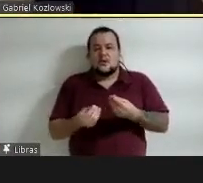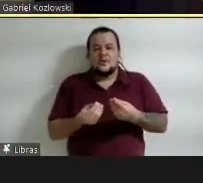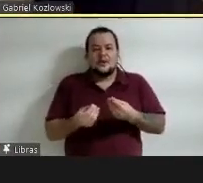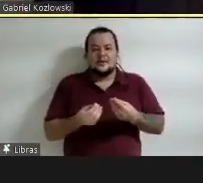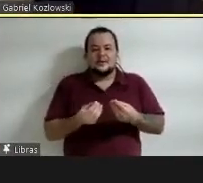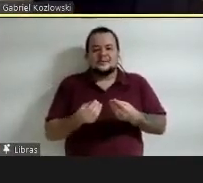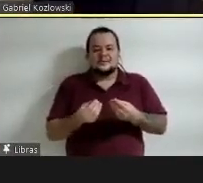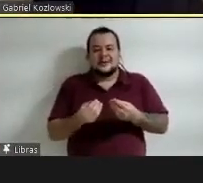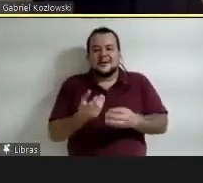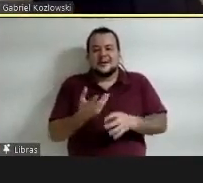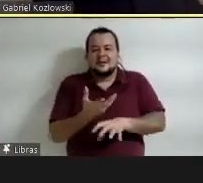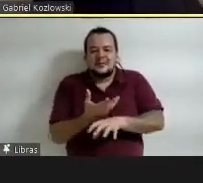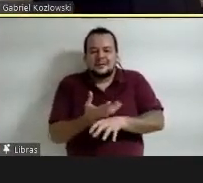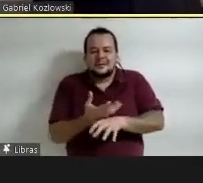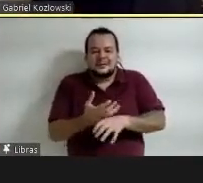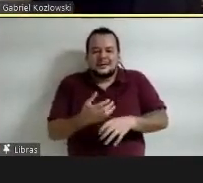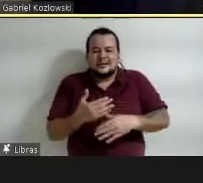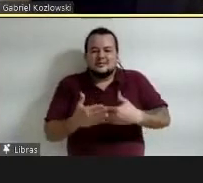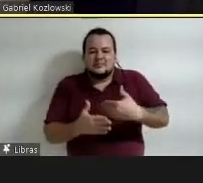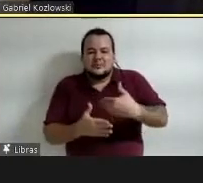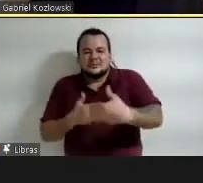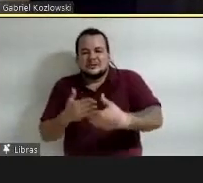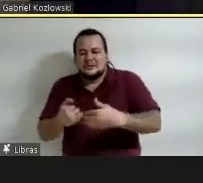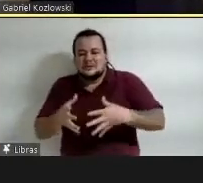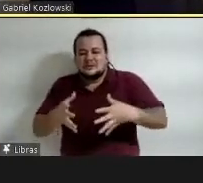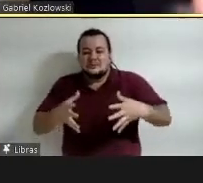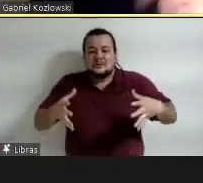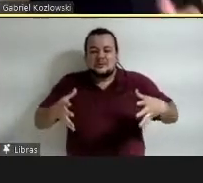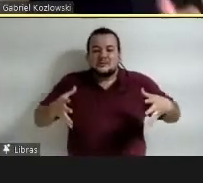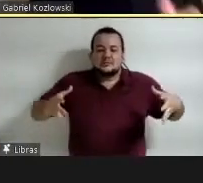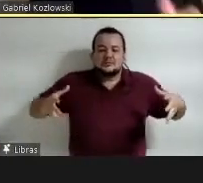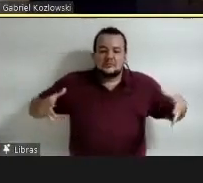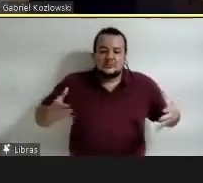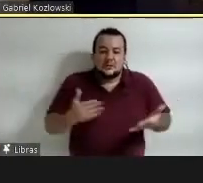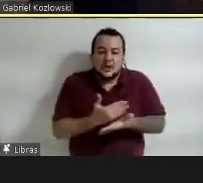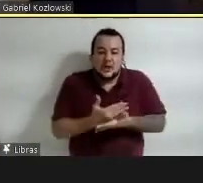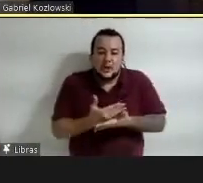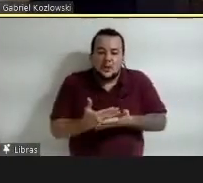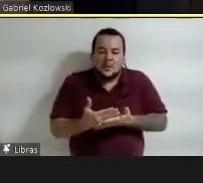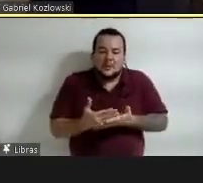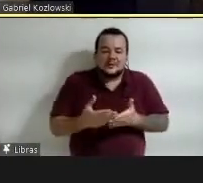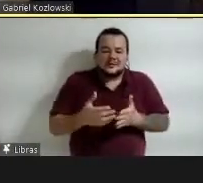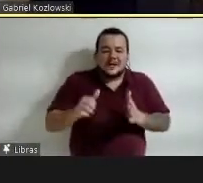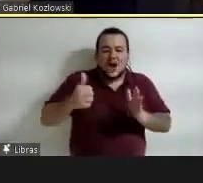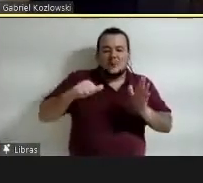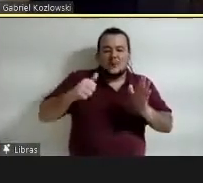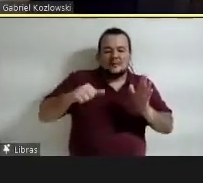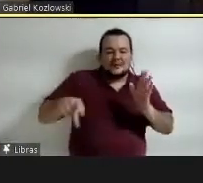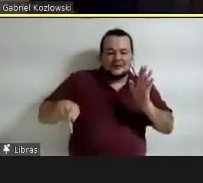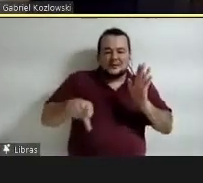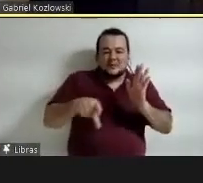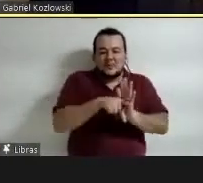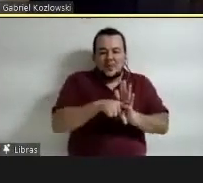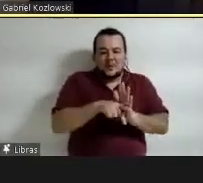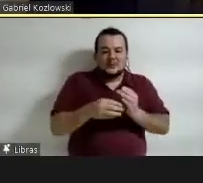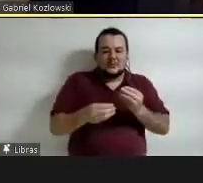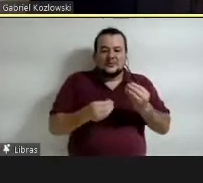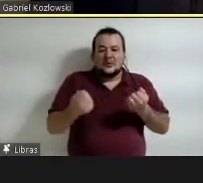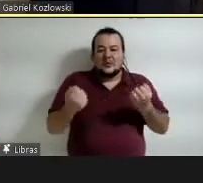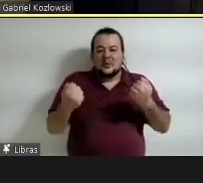nesses processos de expansão e a começar uma autocrítica sobre a possibilidade de operar